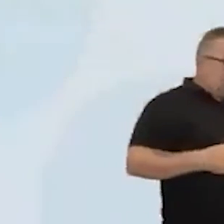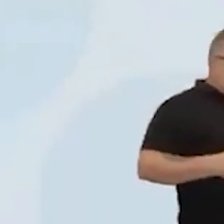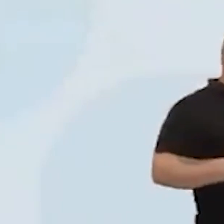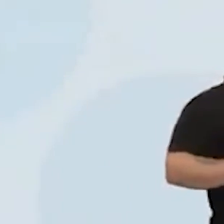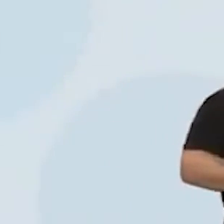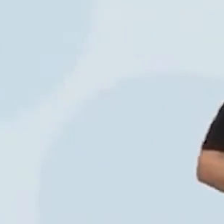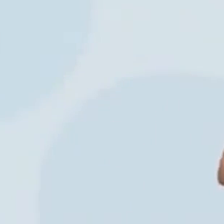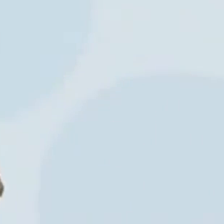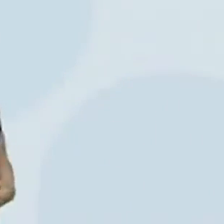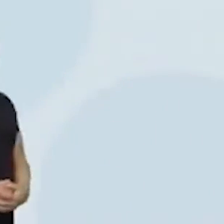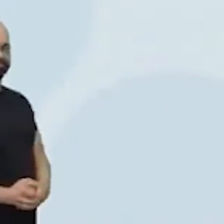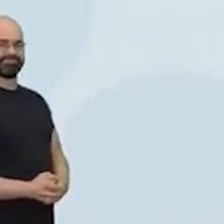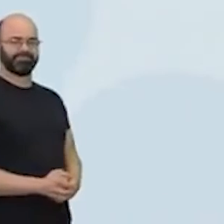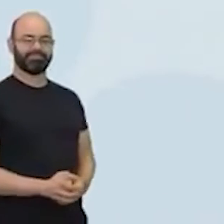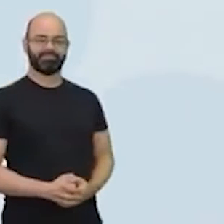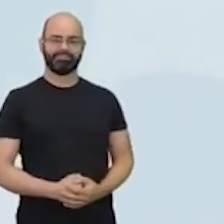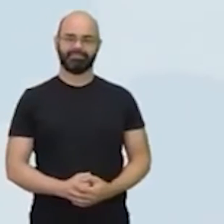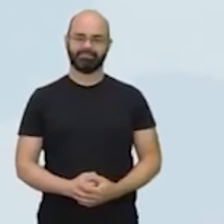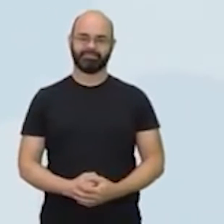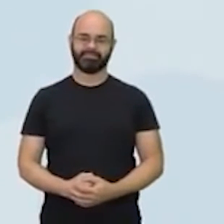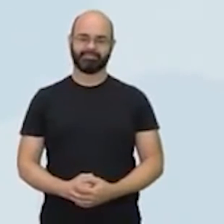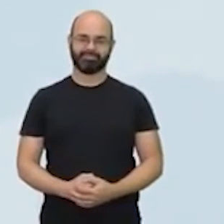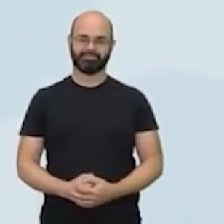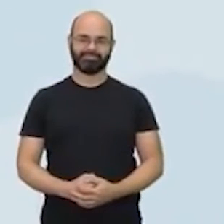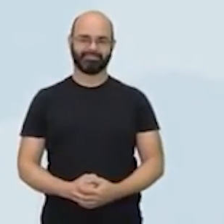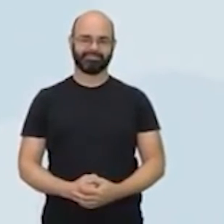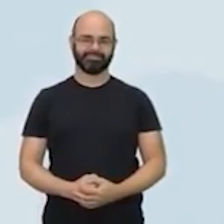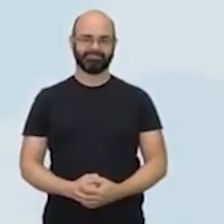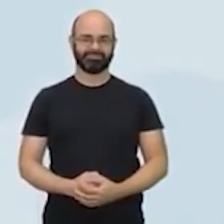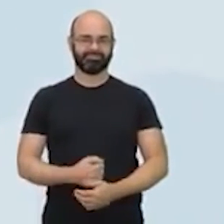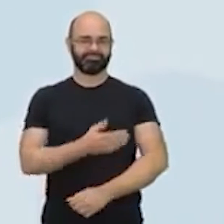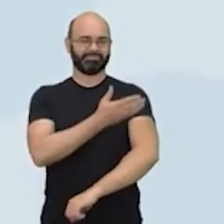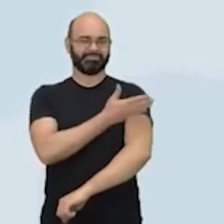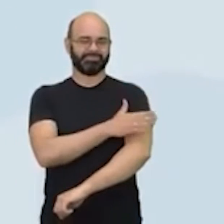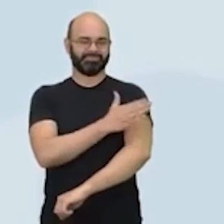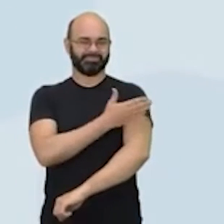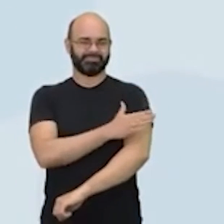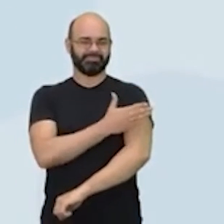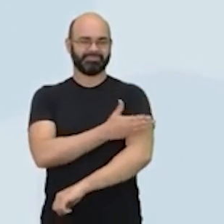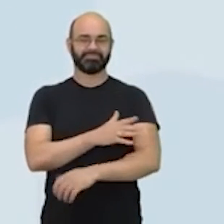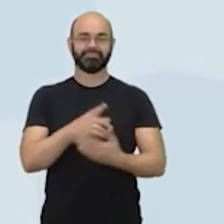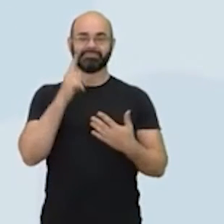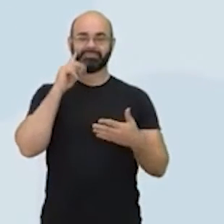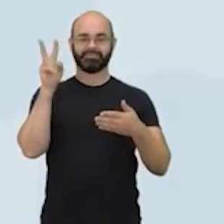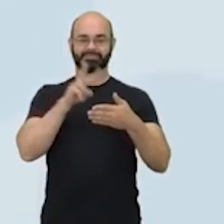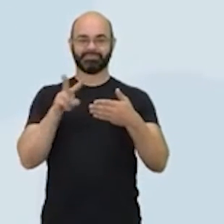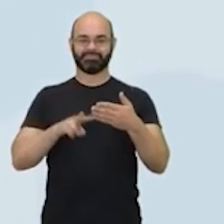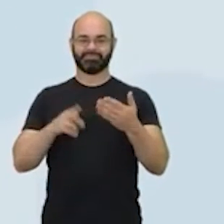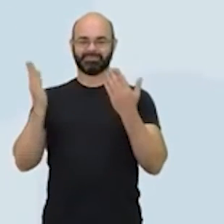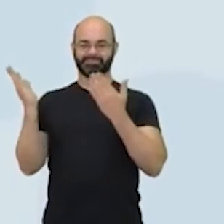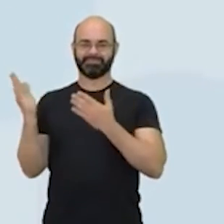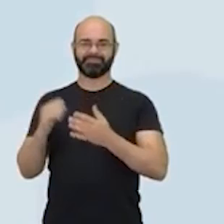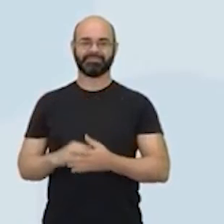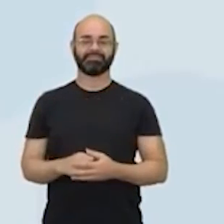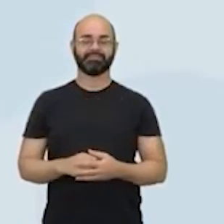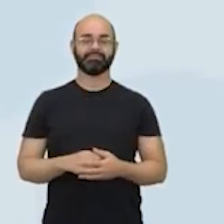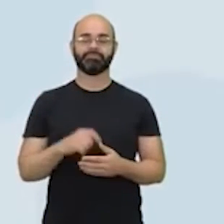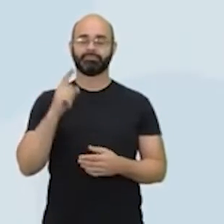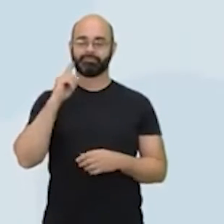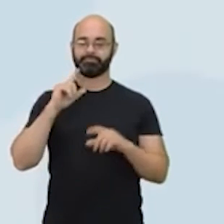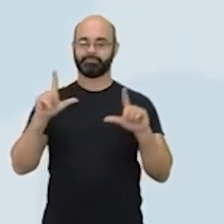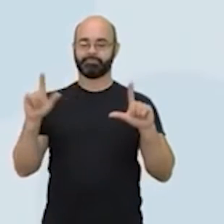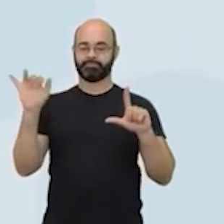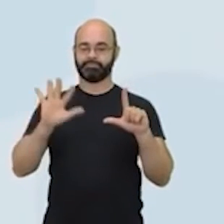vamos lá, então. Vamos nessa. Observe a imagem. Observe a imagem. Vai falar, então fala, desculpa. Opa. Eu vou ler, olha lá. Então, leia. Observe a imagem, leia o texto e